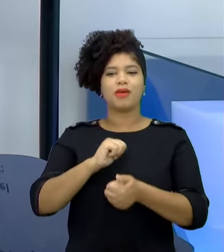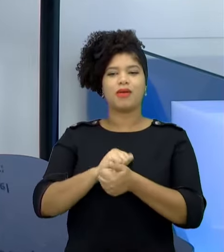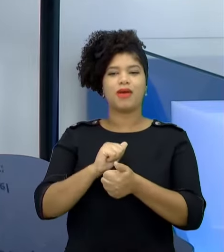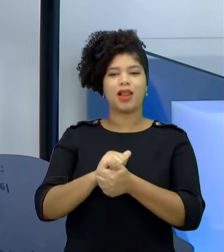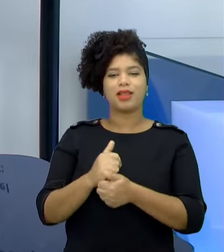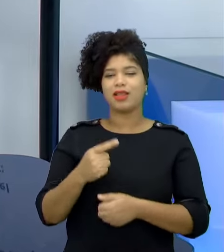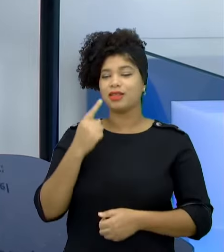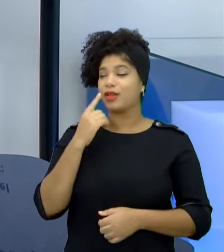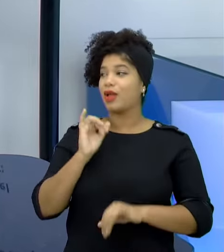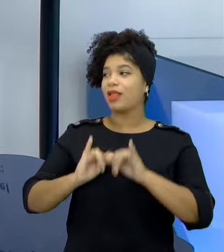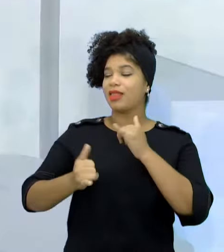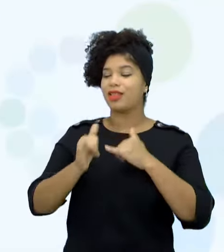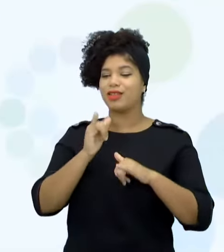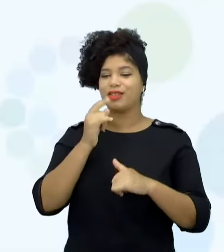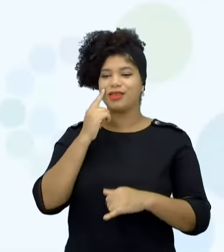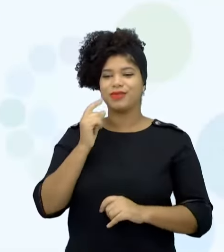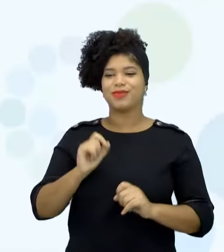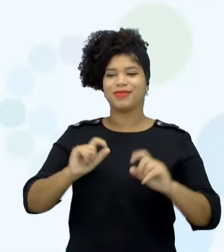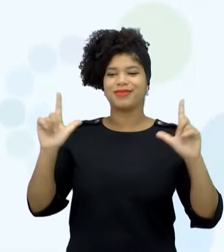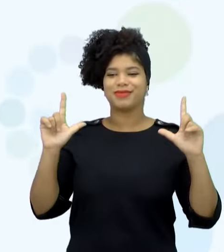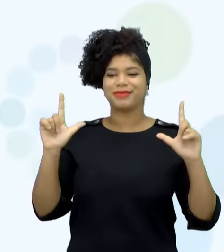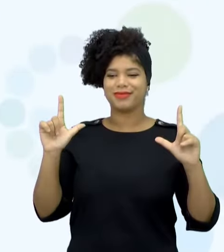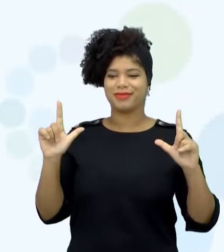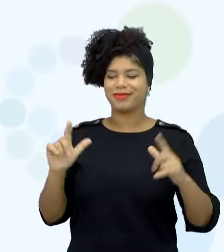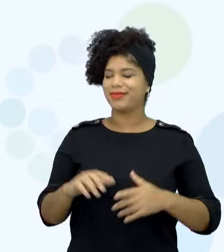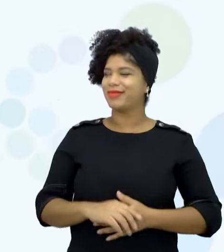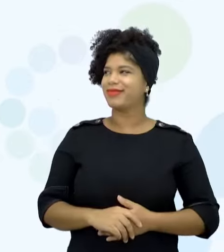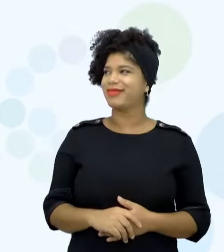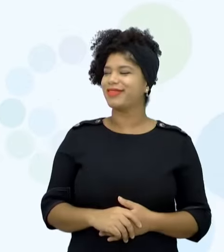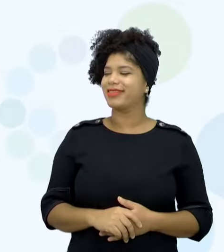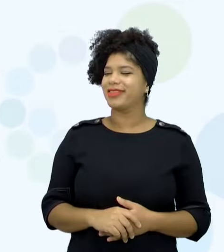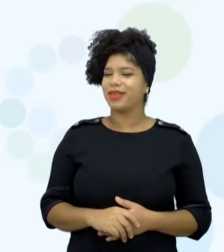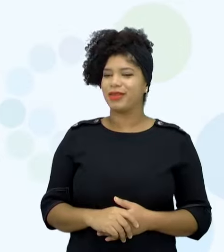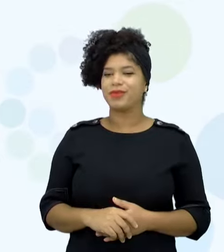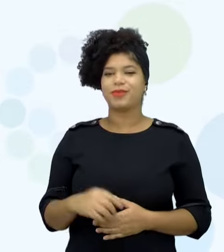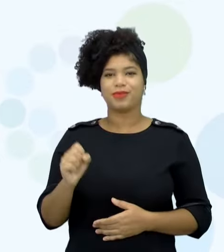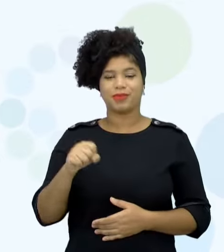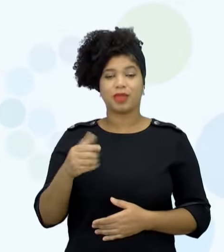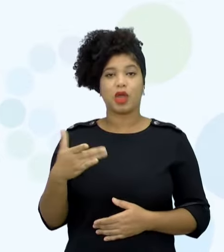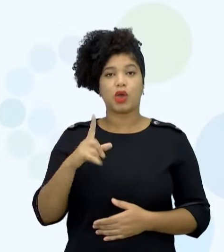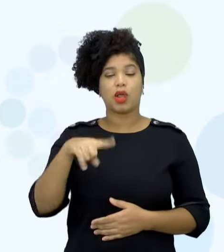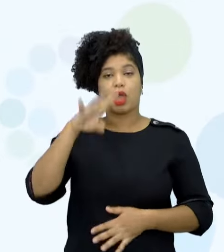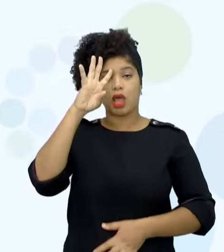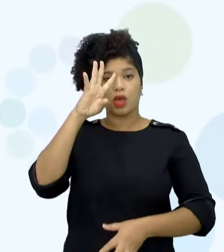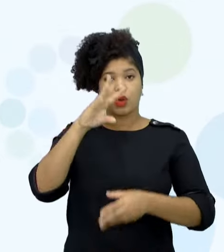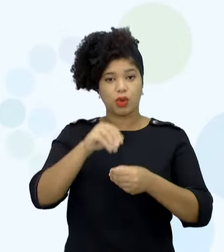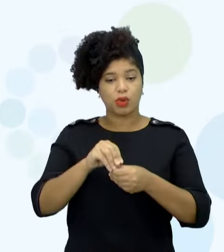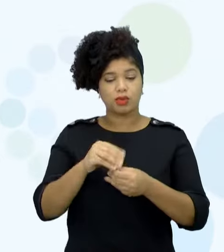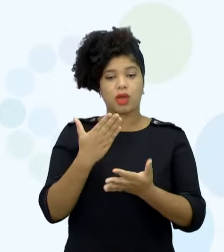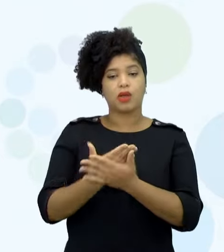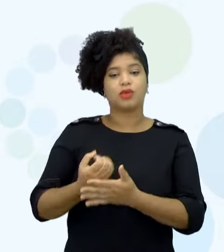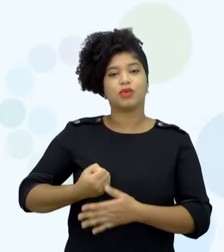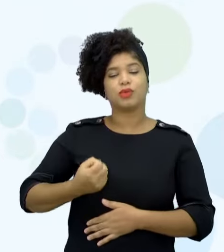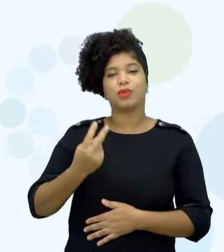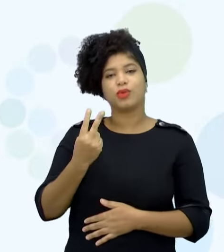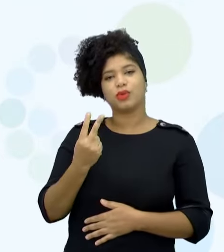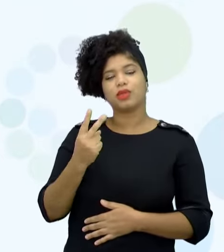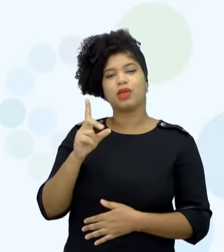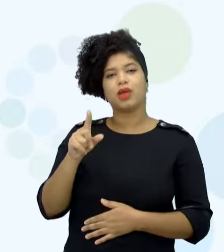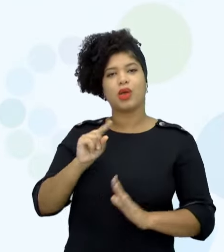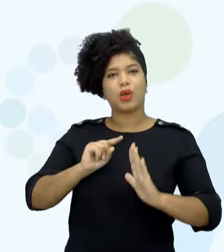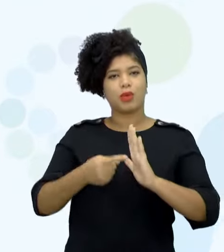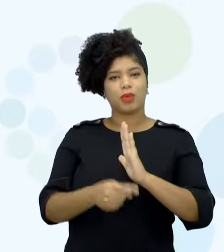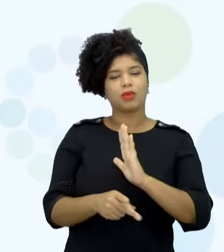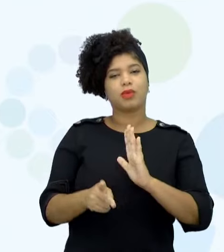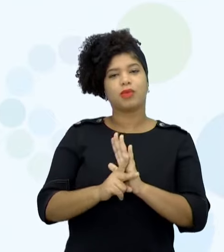gente não perder o costume. Eficiência energética. Nós estamos na sistematização, aula 2. O aprofundamento é